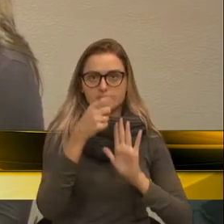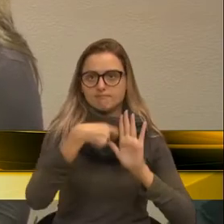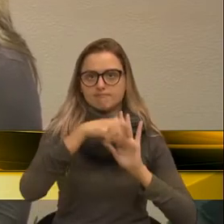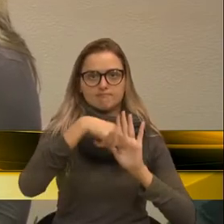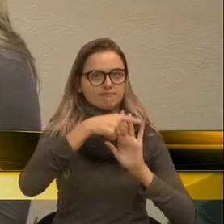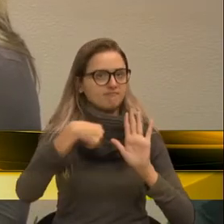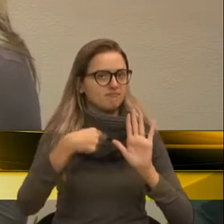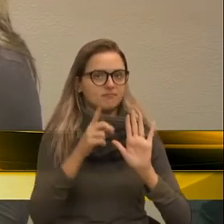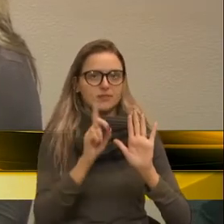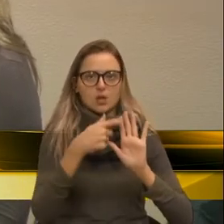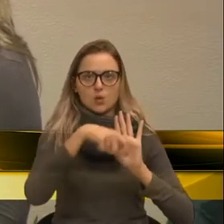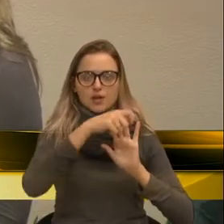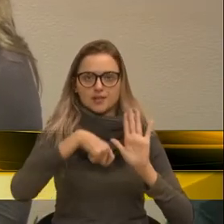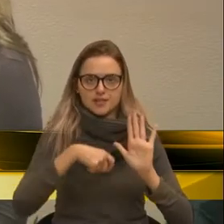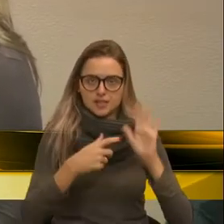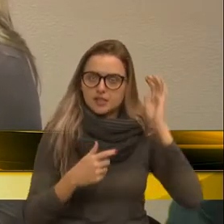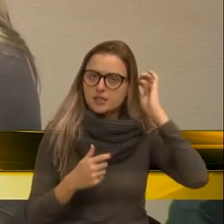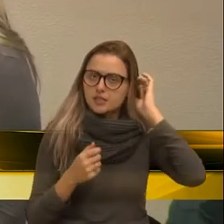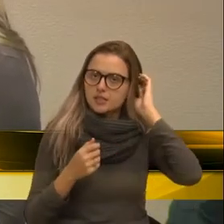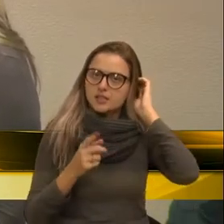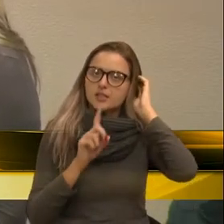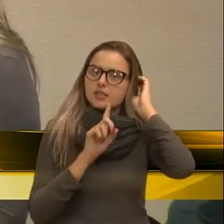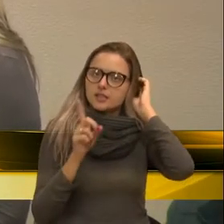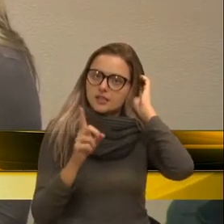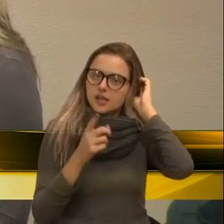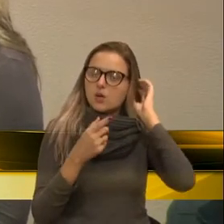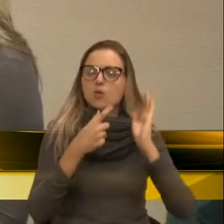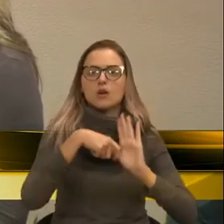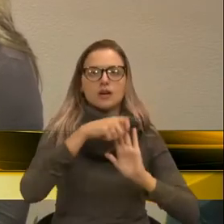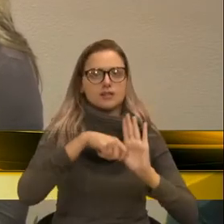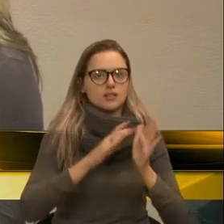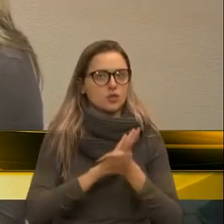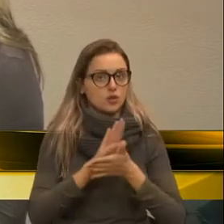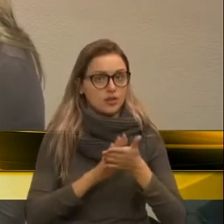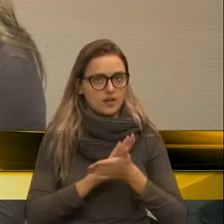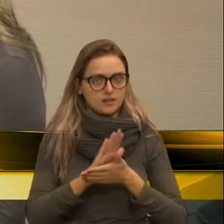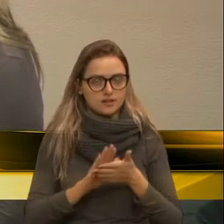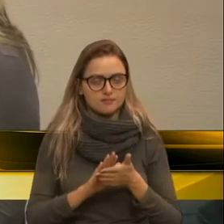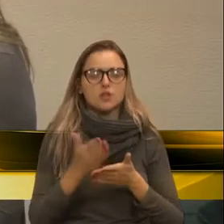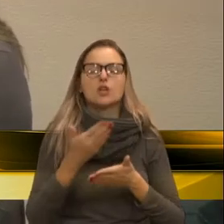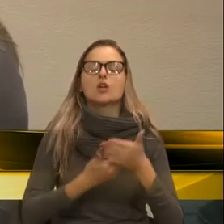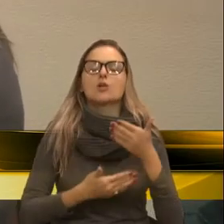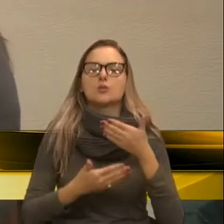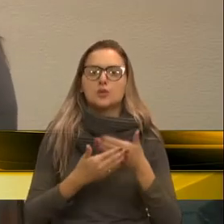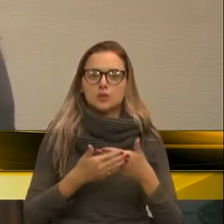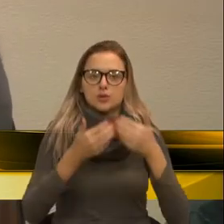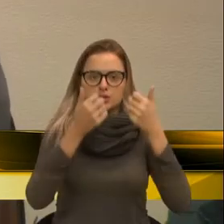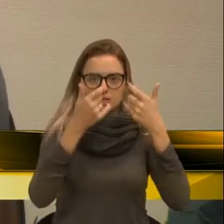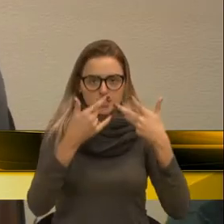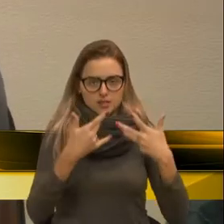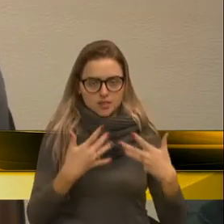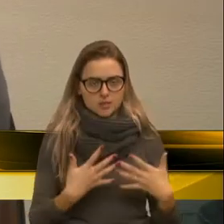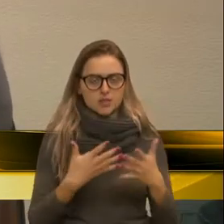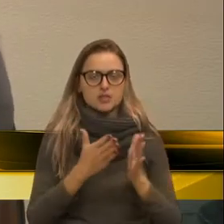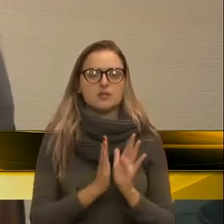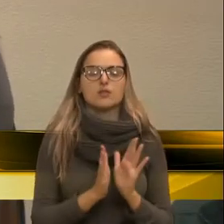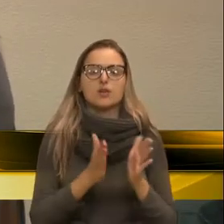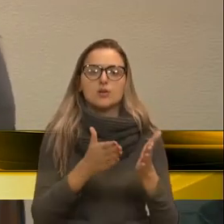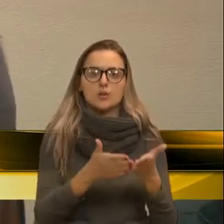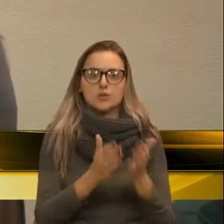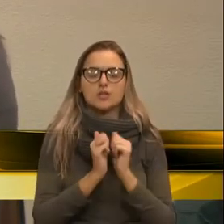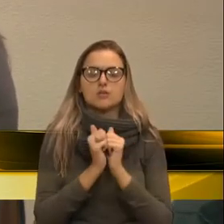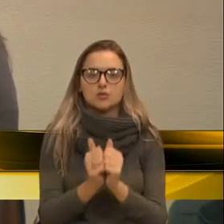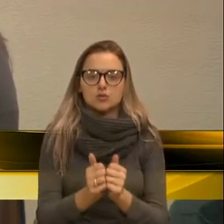total ou parcialmente. Decidiu pelo veto total. Pelas razões apresentadas esta comissão, por